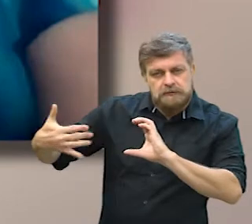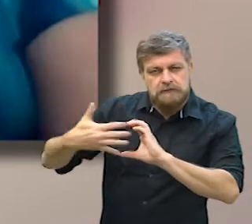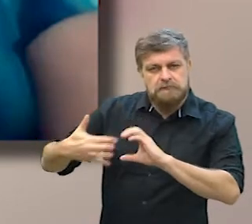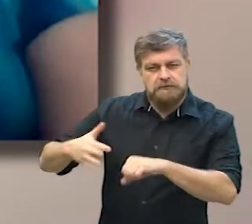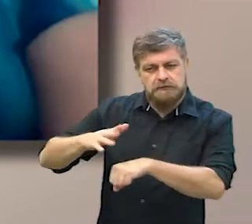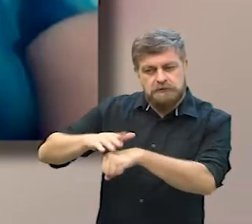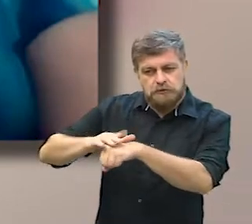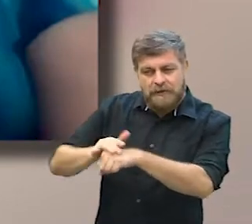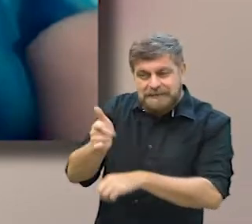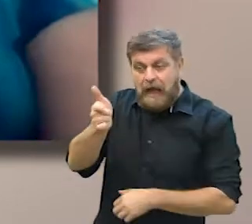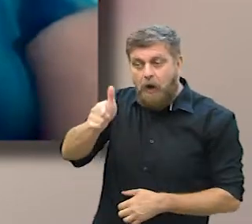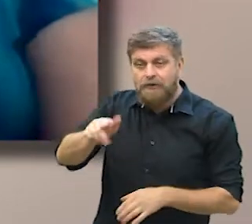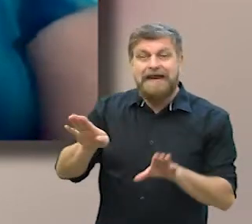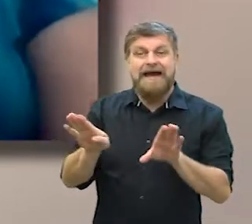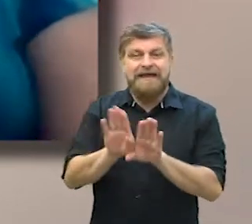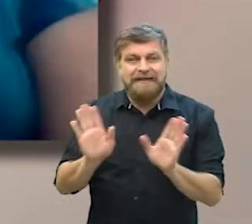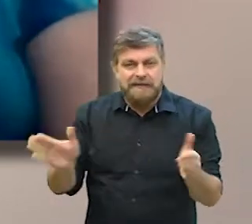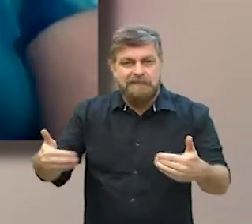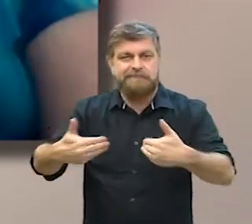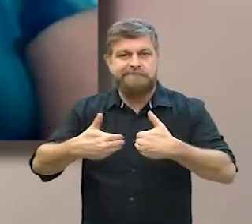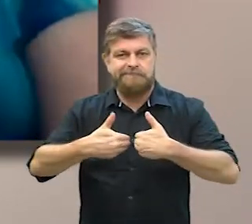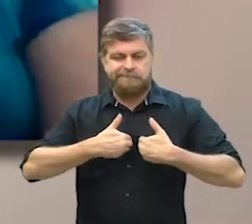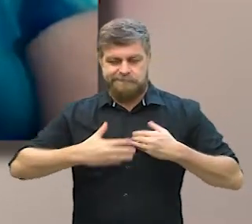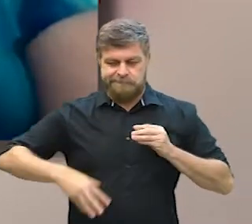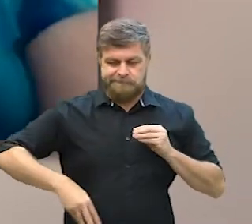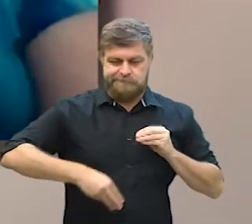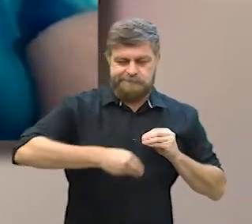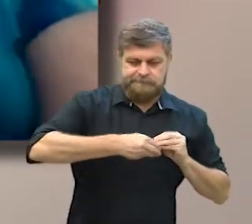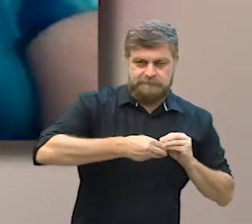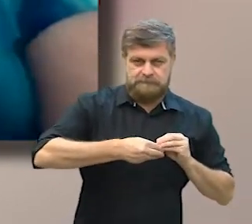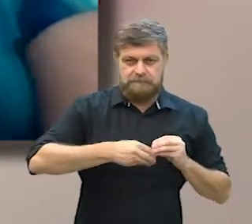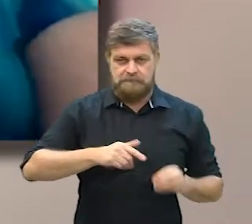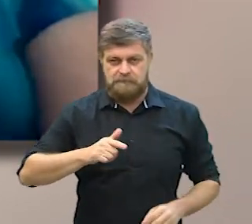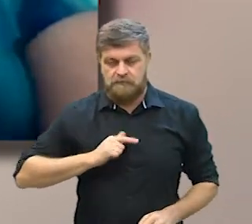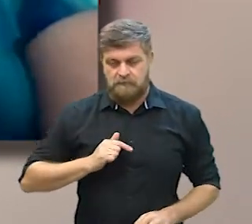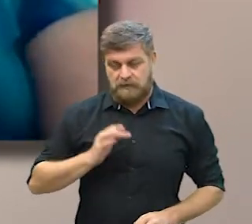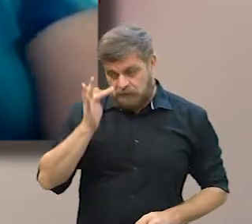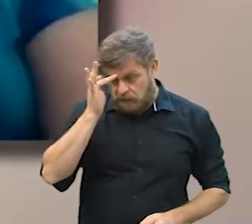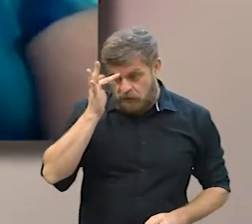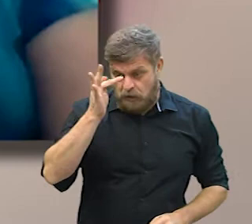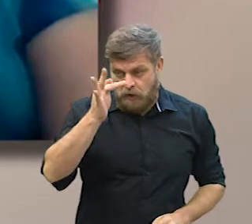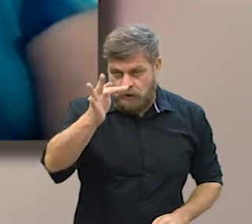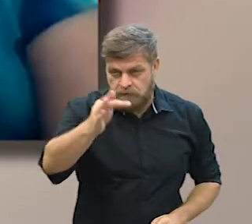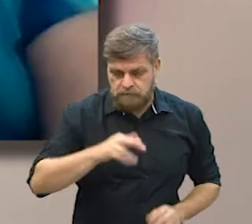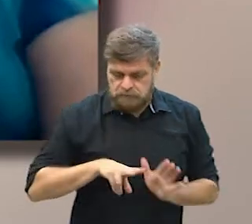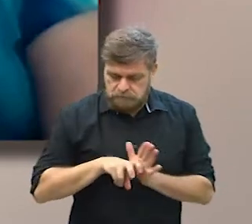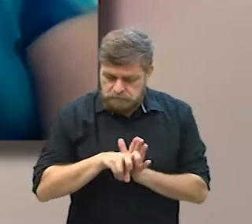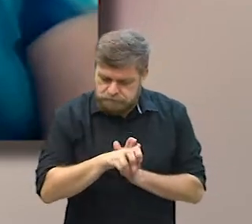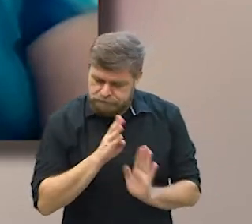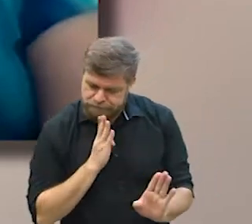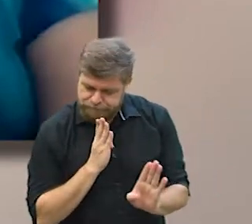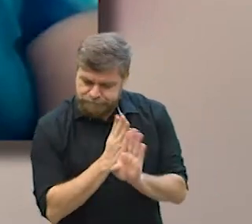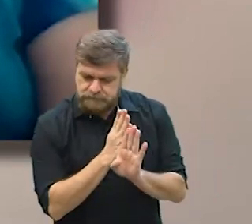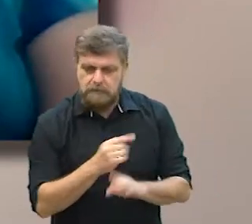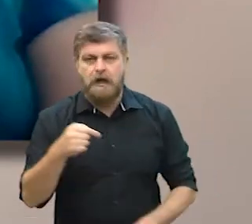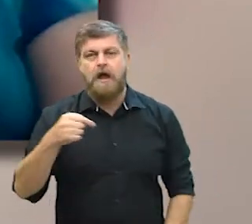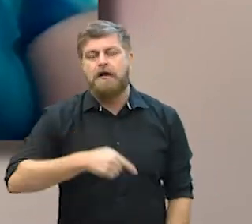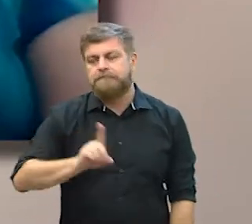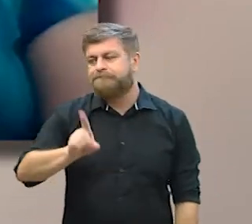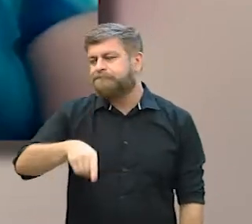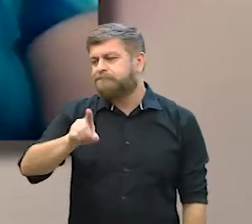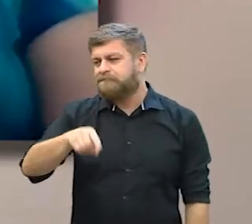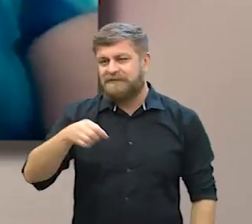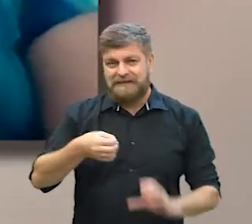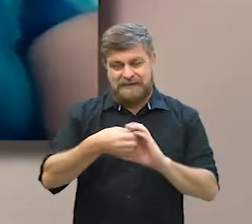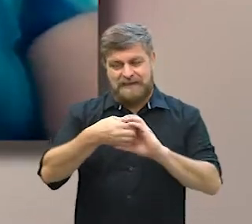outros problemas, e você ter também associado isso, mais para frente, você vai acabar diagnosticando isso, que essa criança